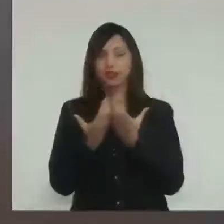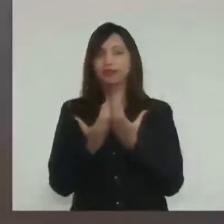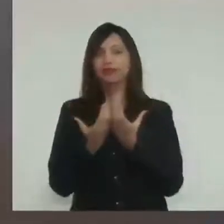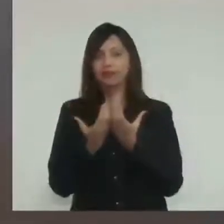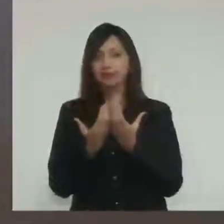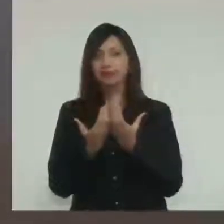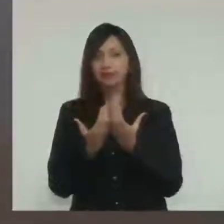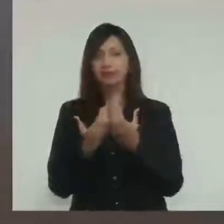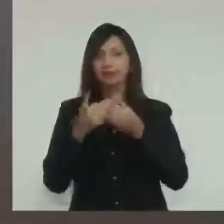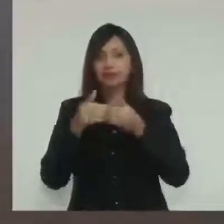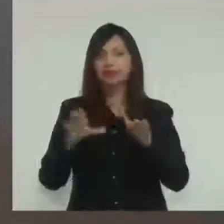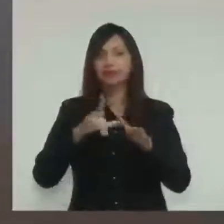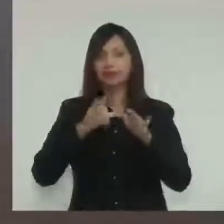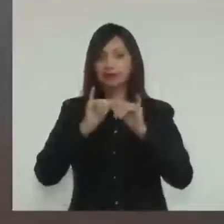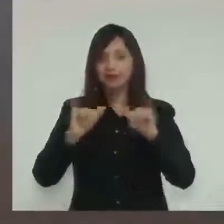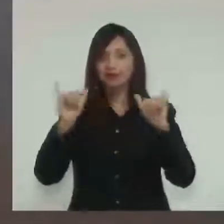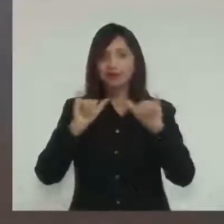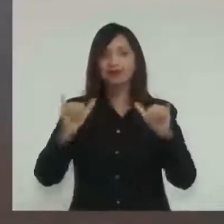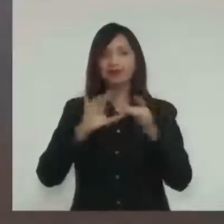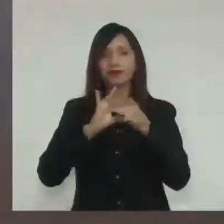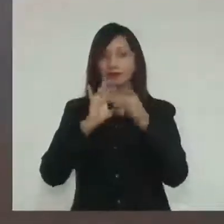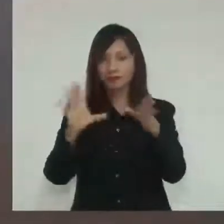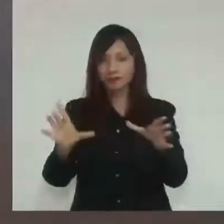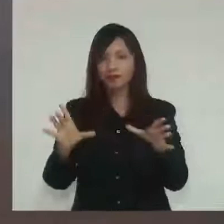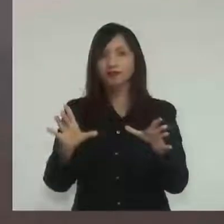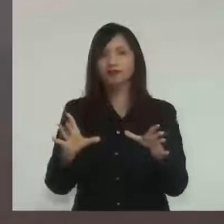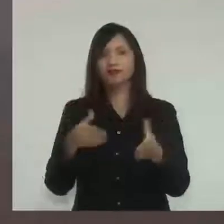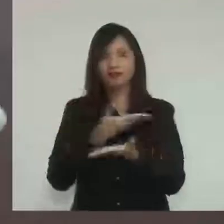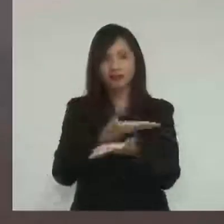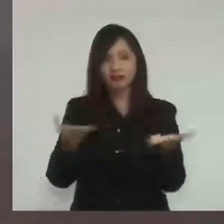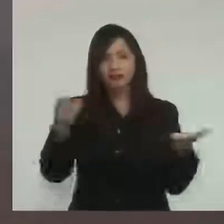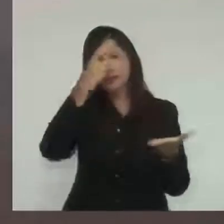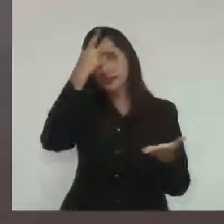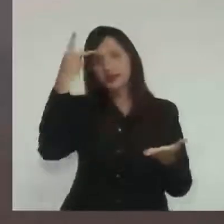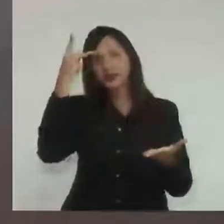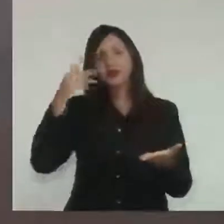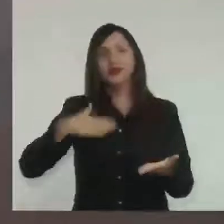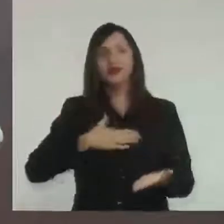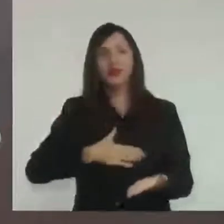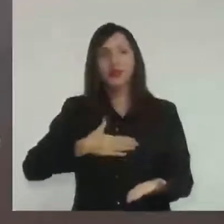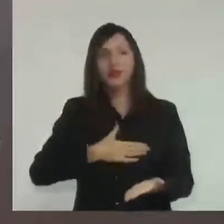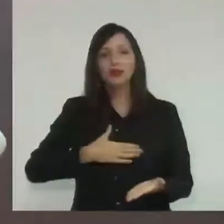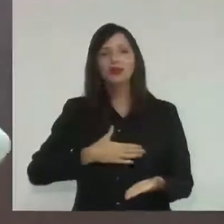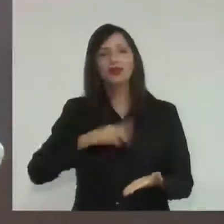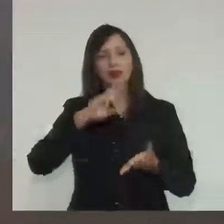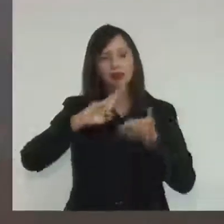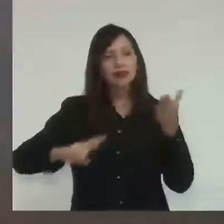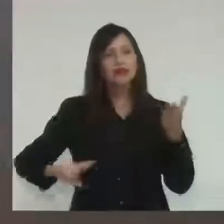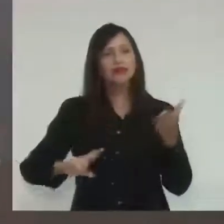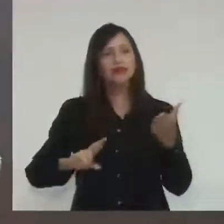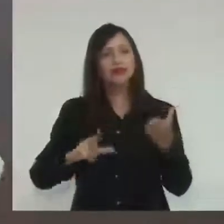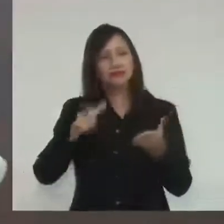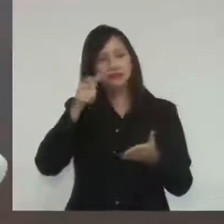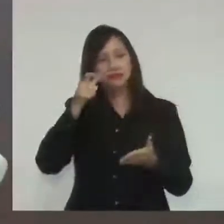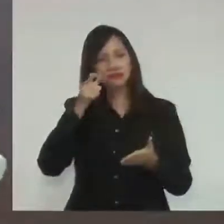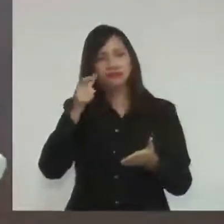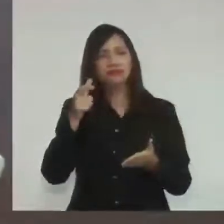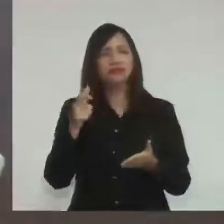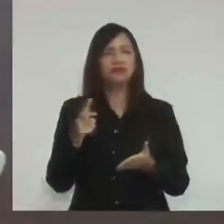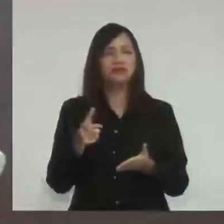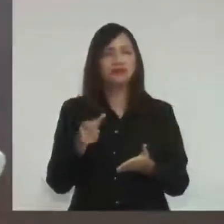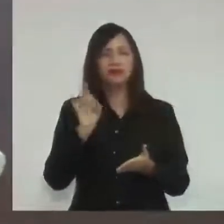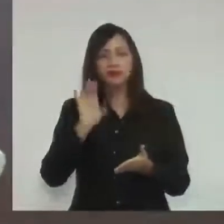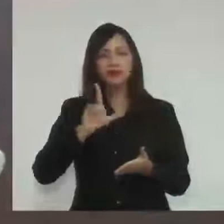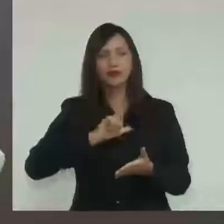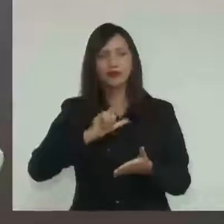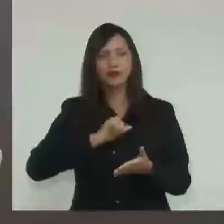uma matéria, e depois o relatório vai ser disponibilizado para a população, mas eu diria que foi um relatório muito interessante, que não foi nem um relatório que sairia